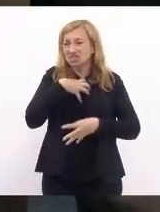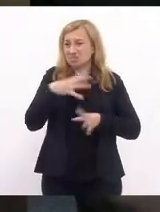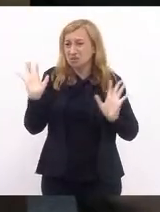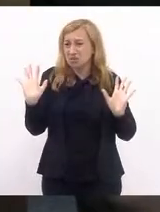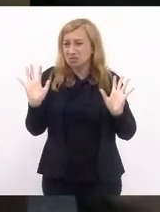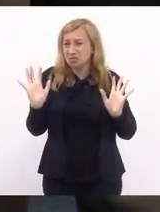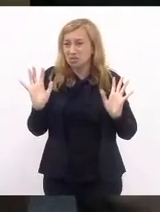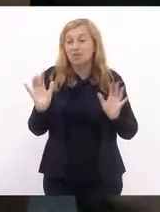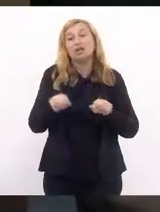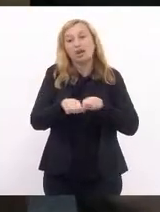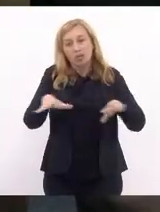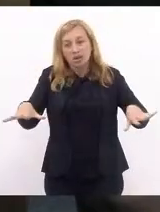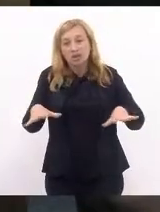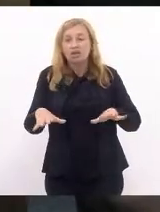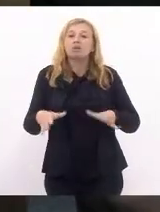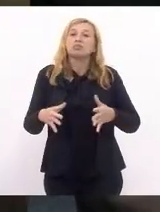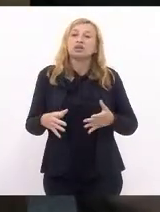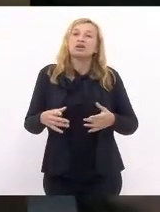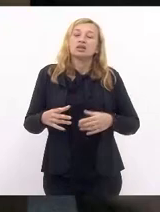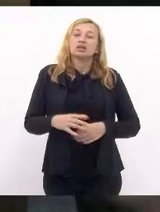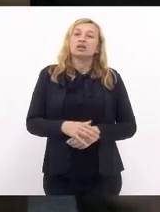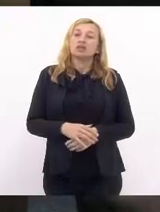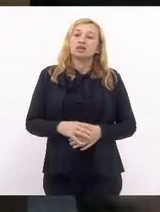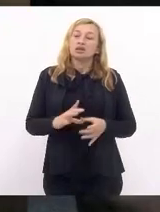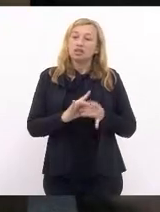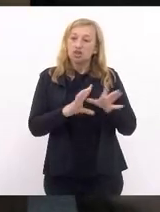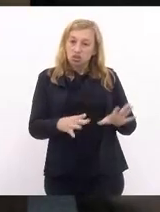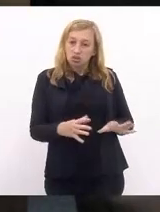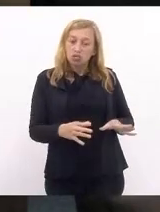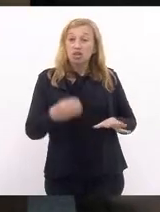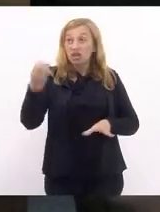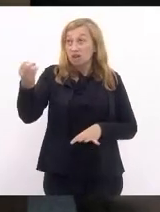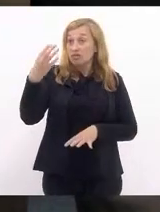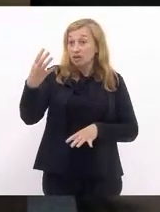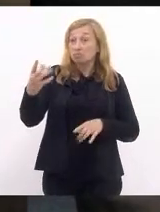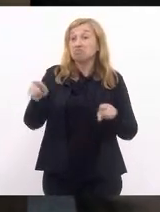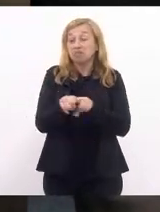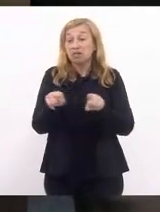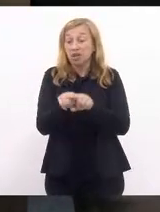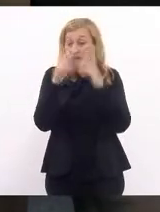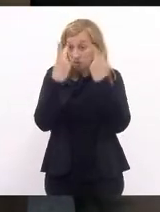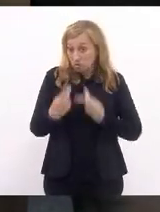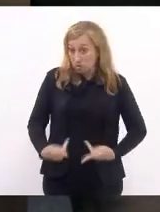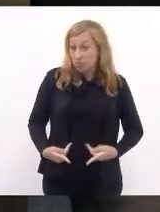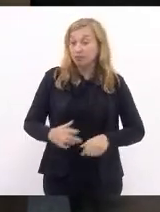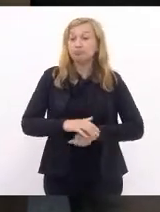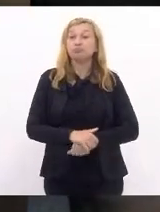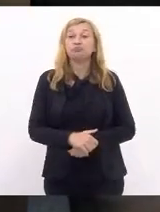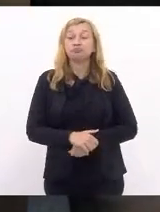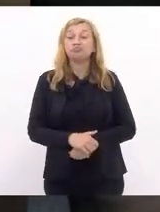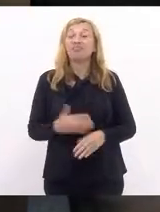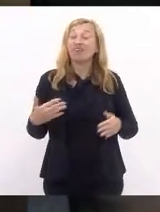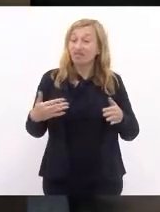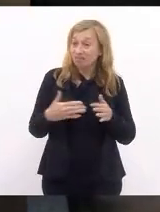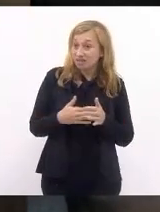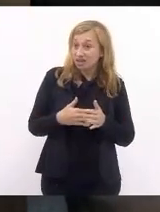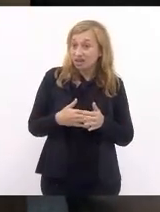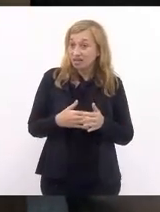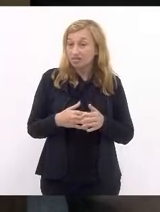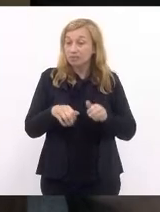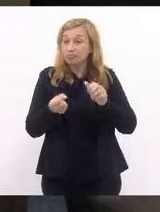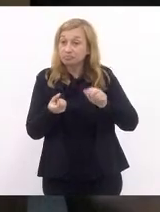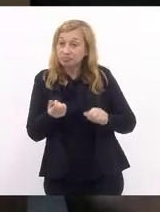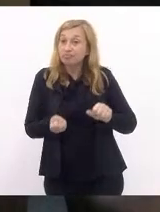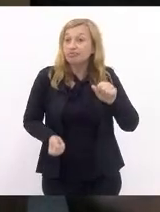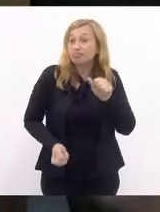que a pandemia trouxe e revelou também dos seres humanos até mesmo a